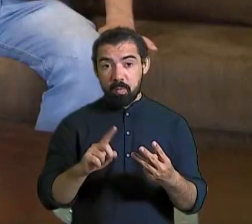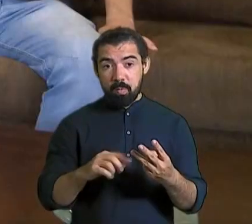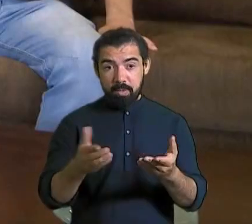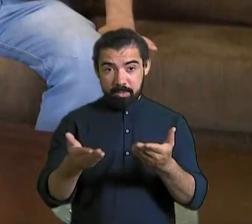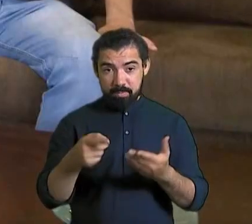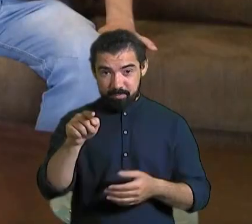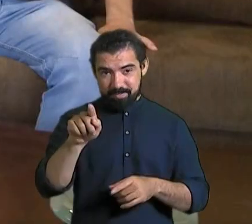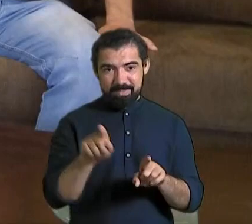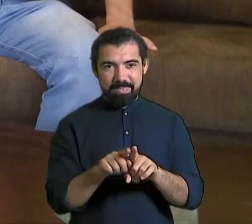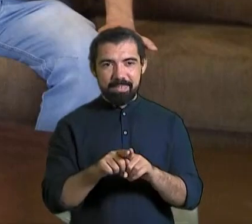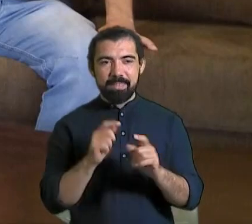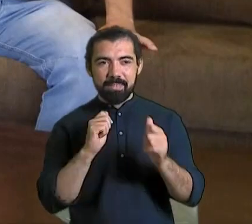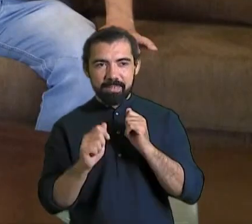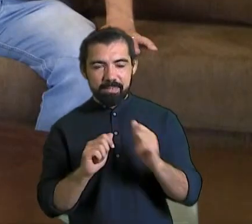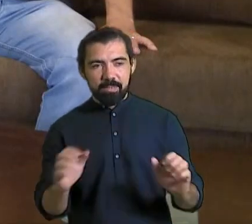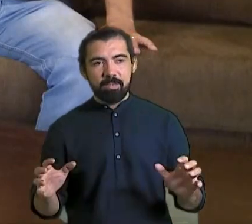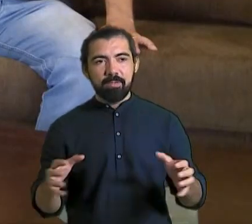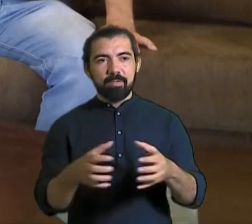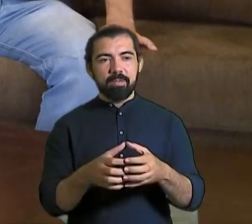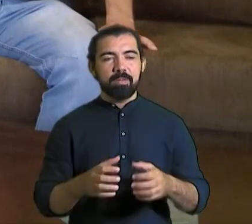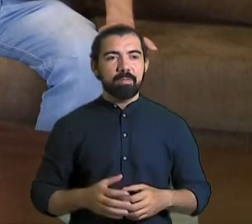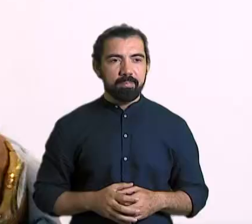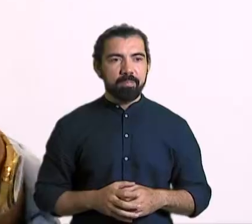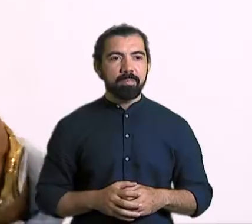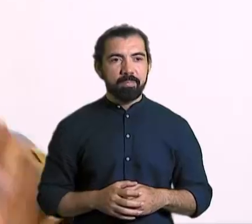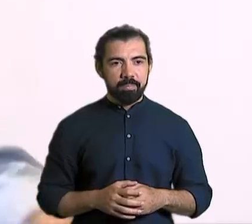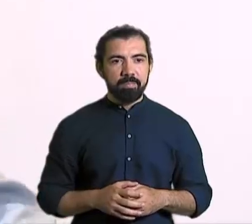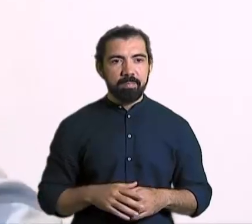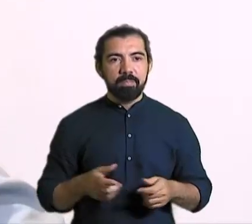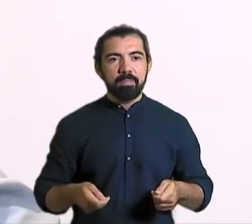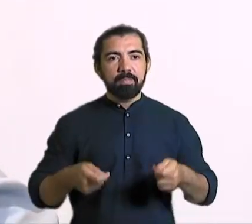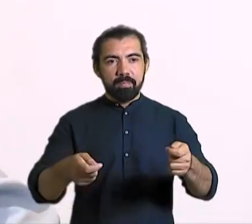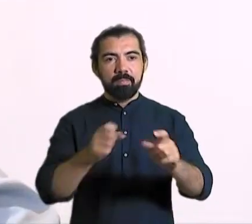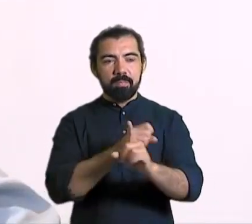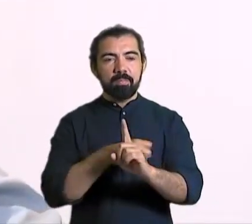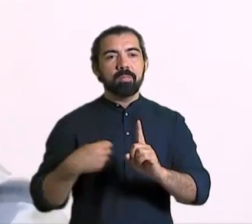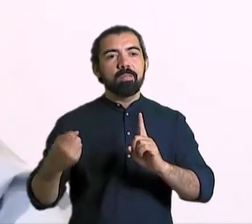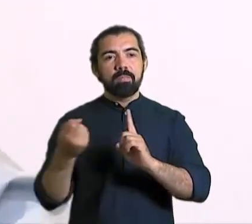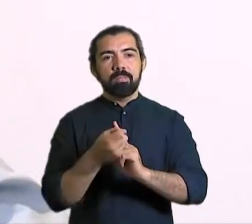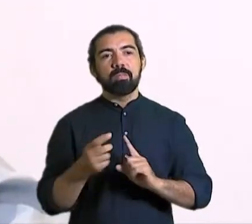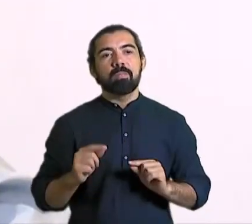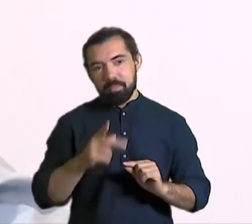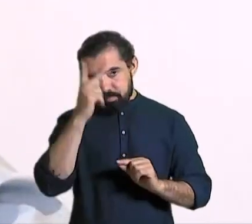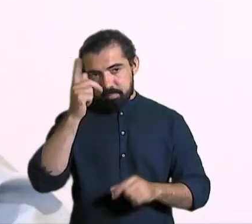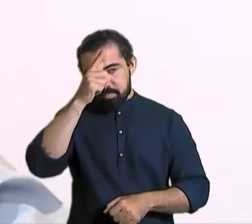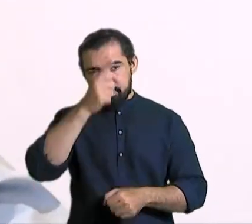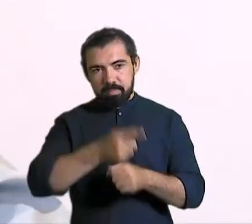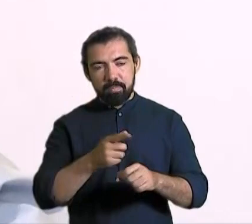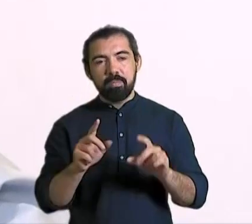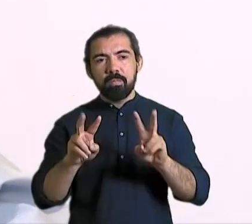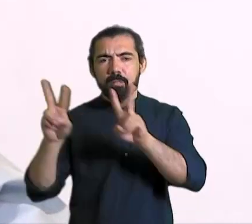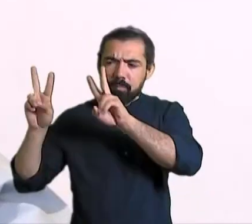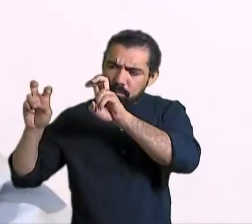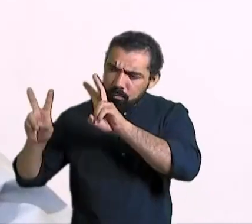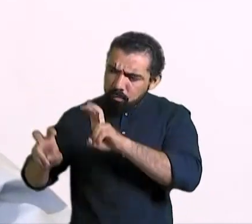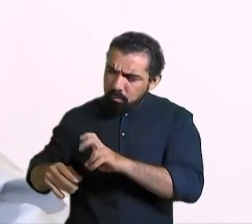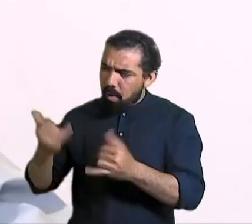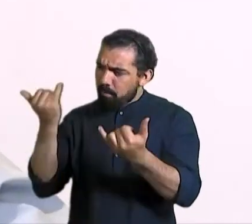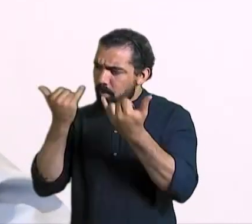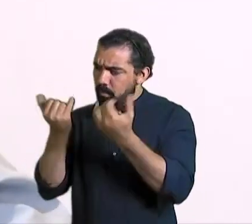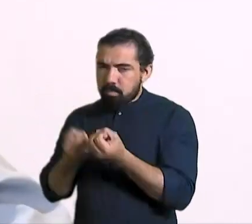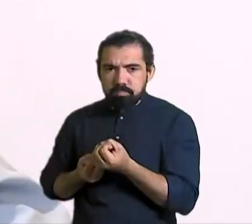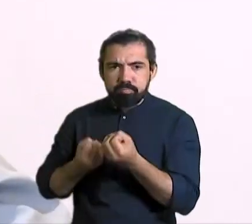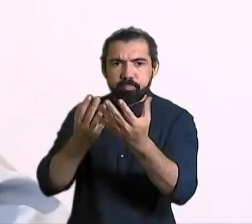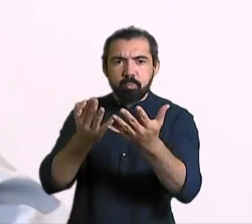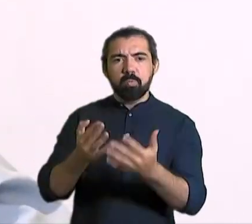você, juntando os dois blocos, estamos entregando para a sociedade e para os gestores muitas informações,